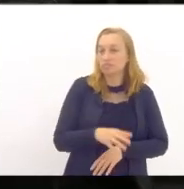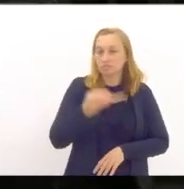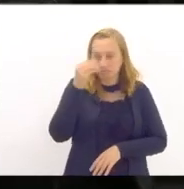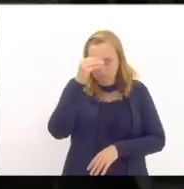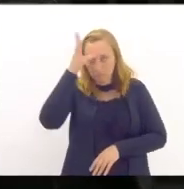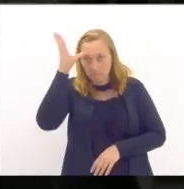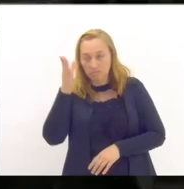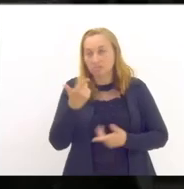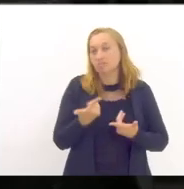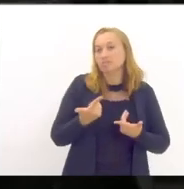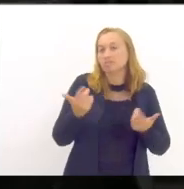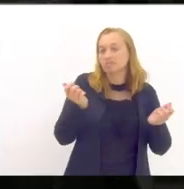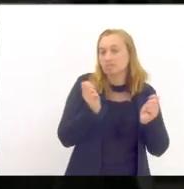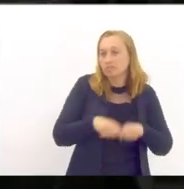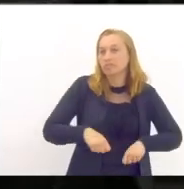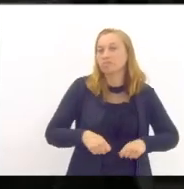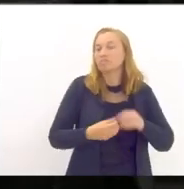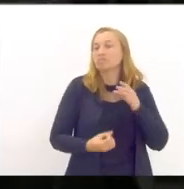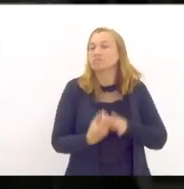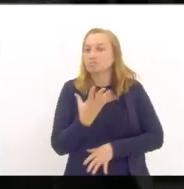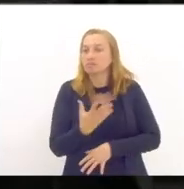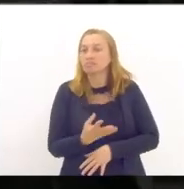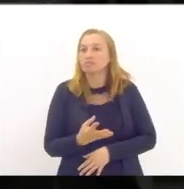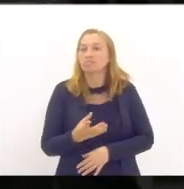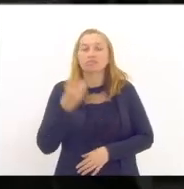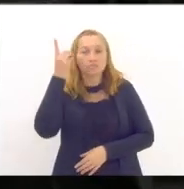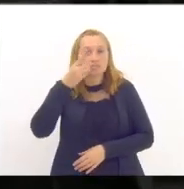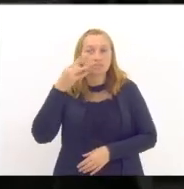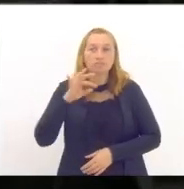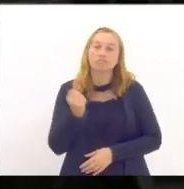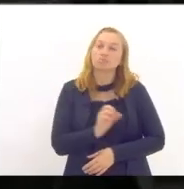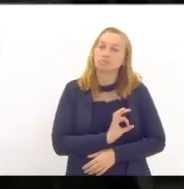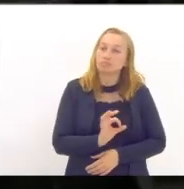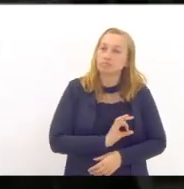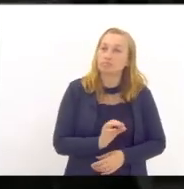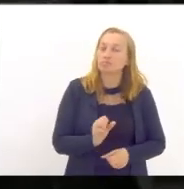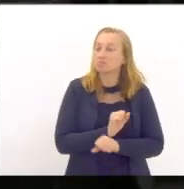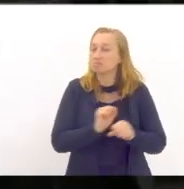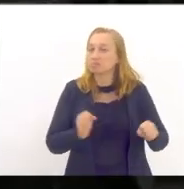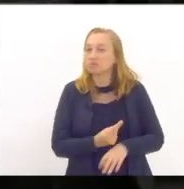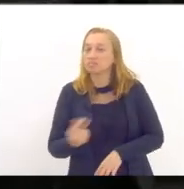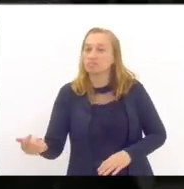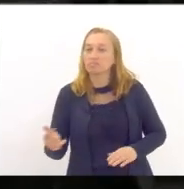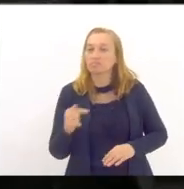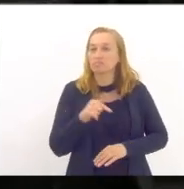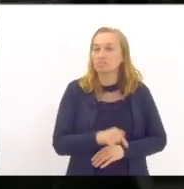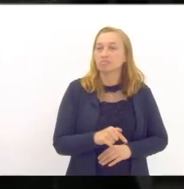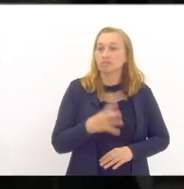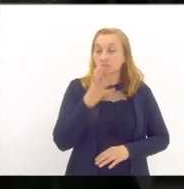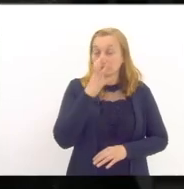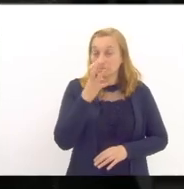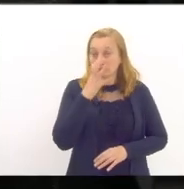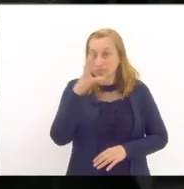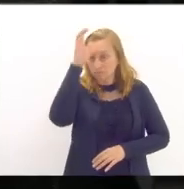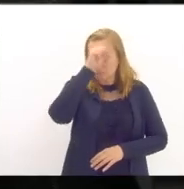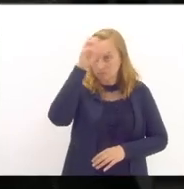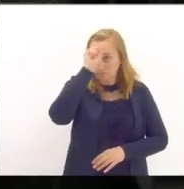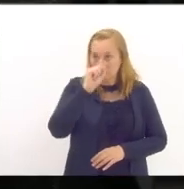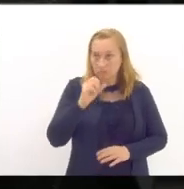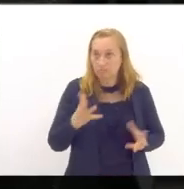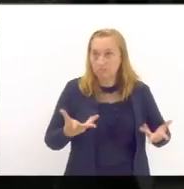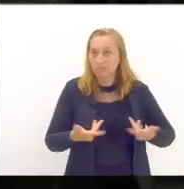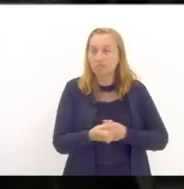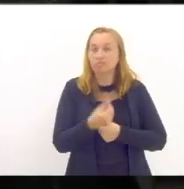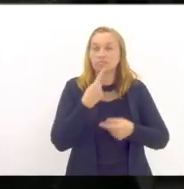a capacidade de construção de consenso da deputada Marta Rocha. Impossível sair daqui sem se encantar e aprender com as belezas